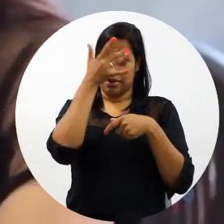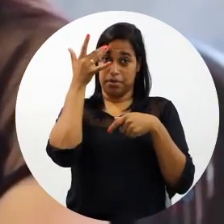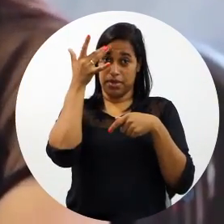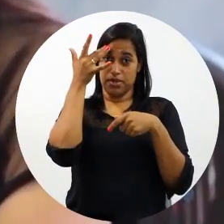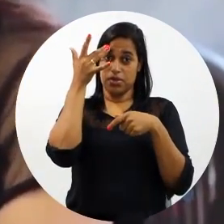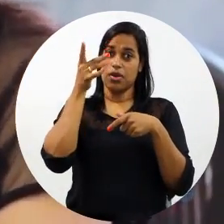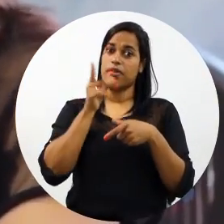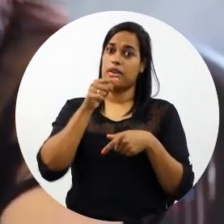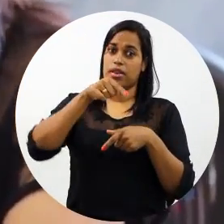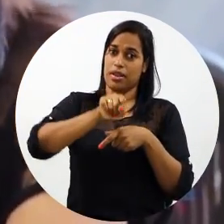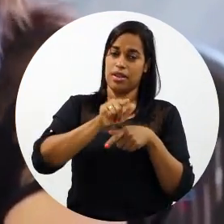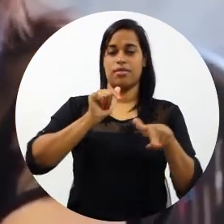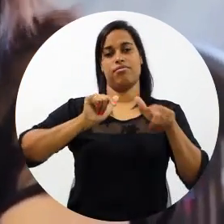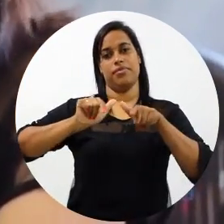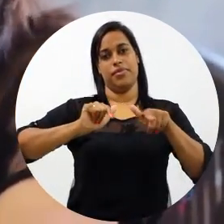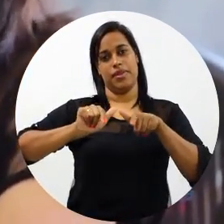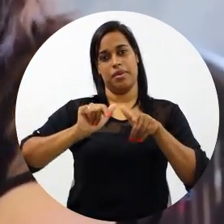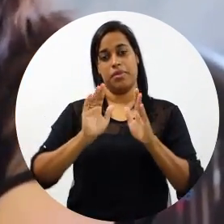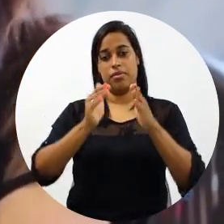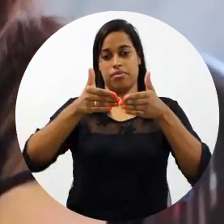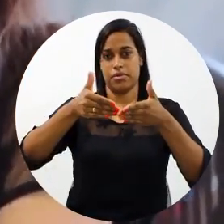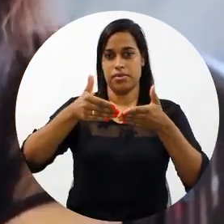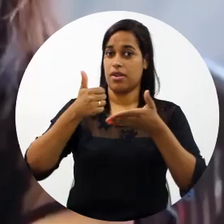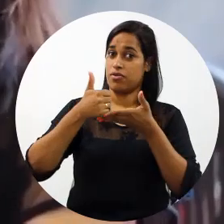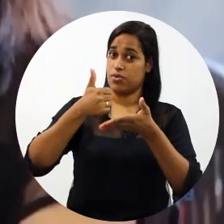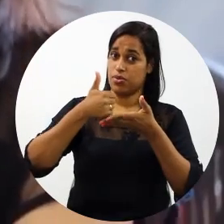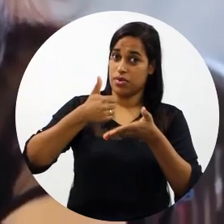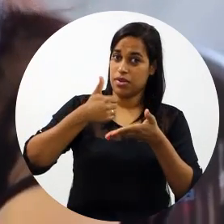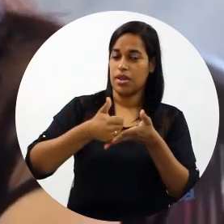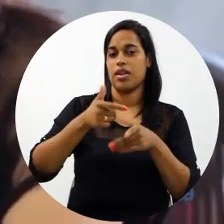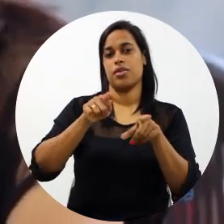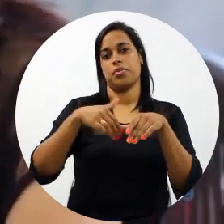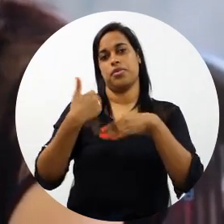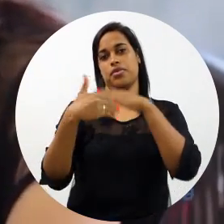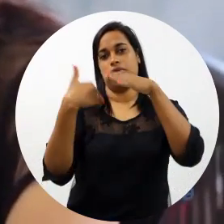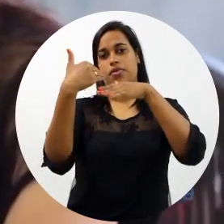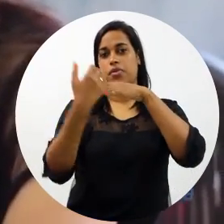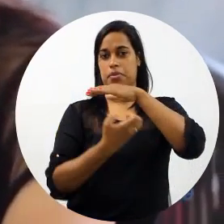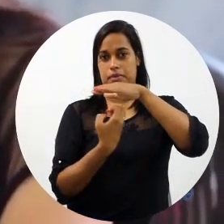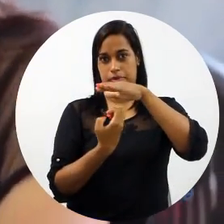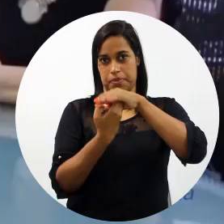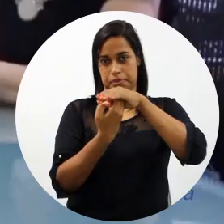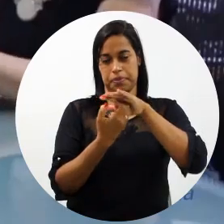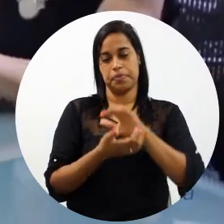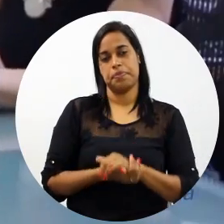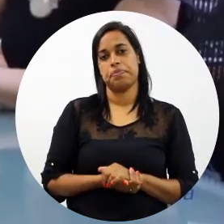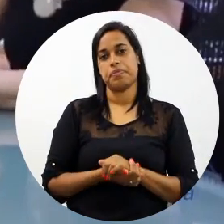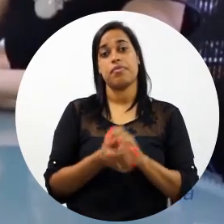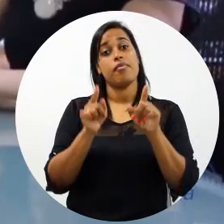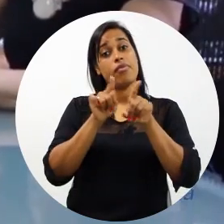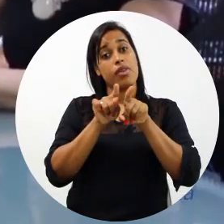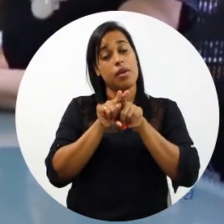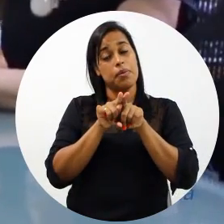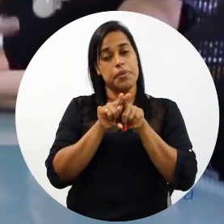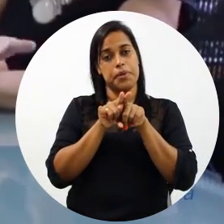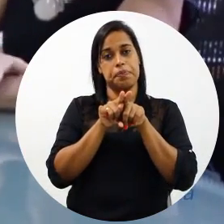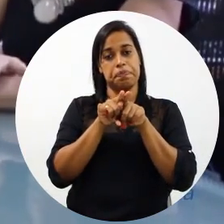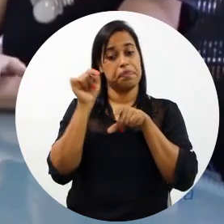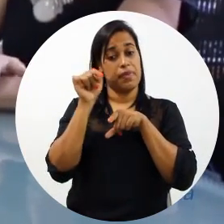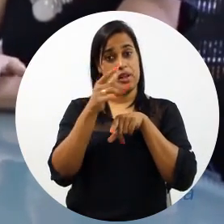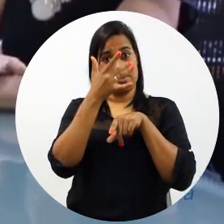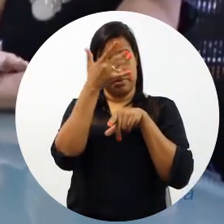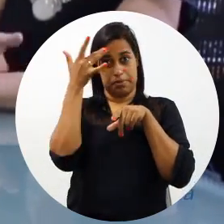que vai estar lá trabalhando, dando a sua mão de obra e contribuindo para o desenvolvimento da organização. Ao mesmo tempo,